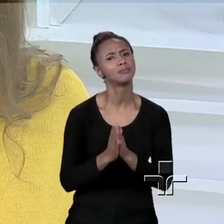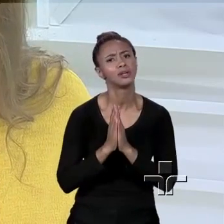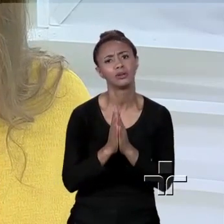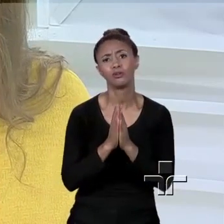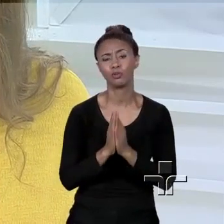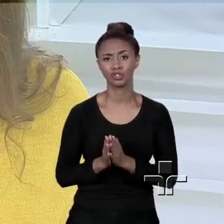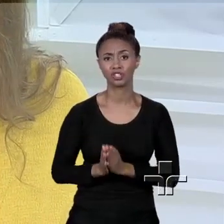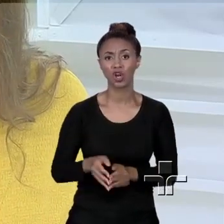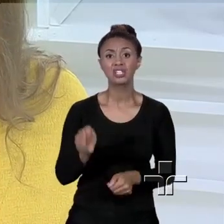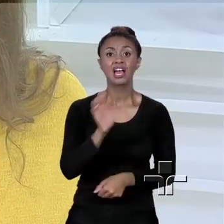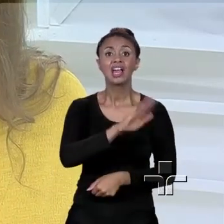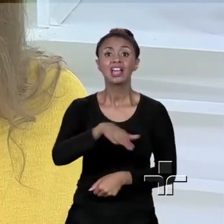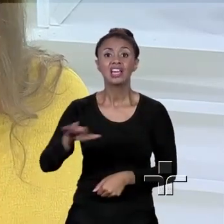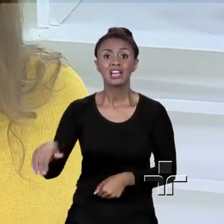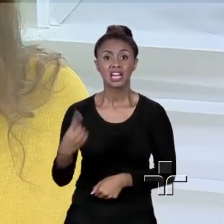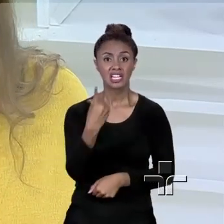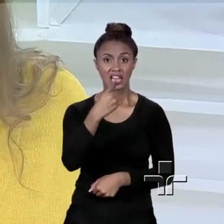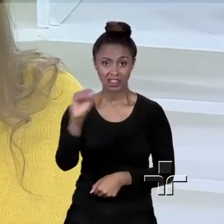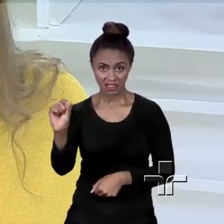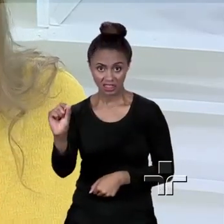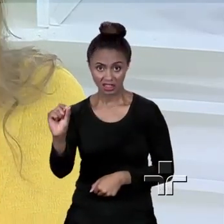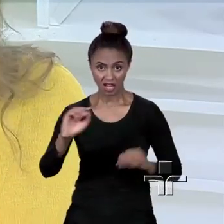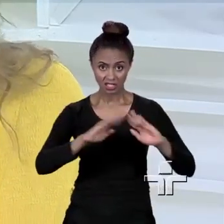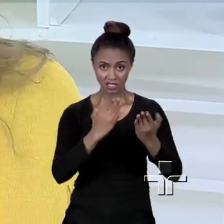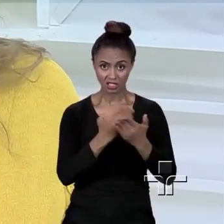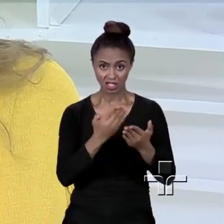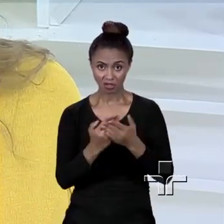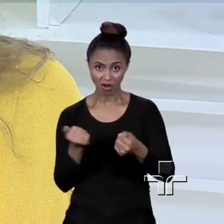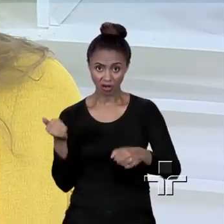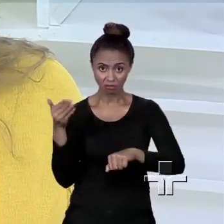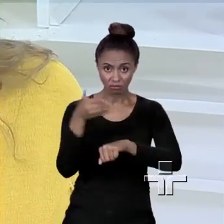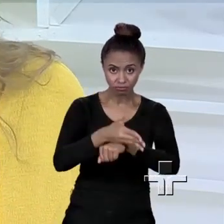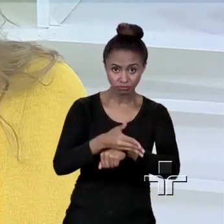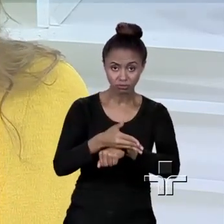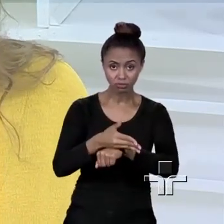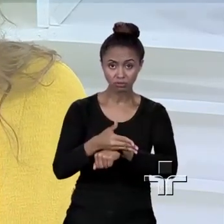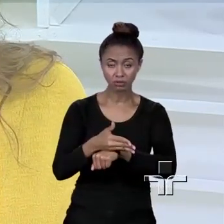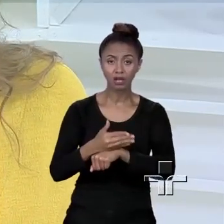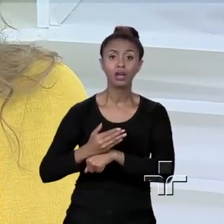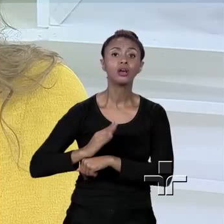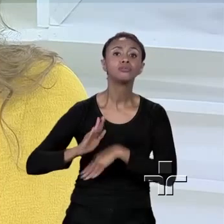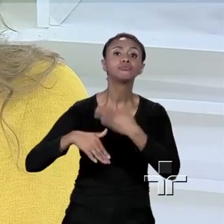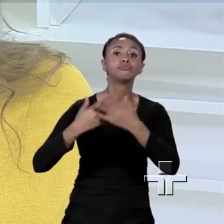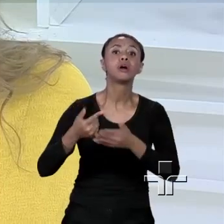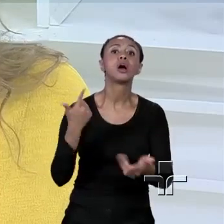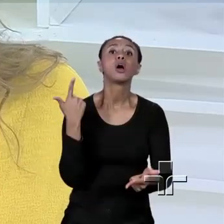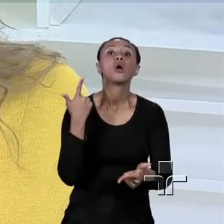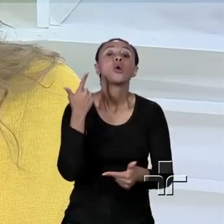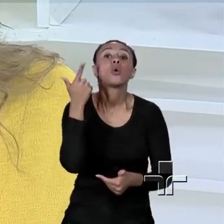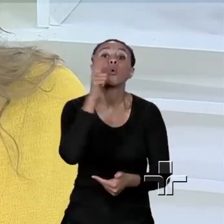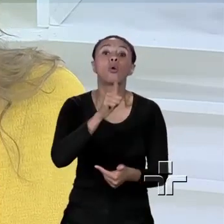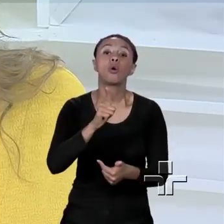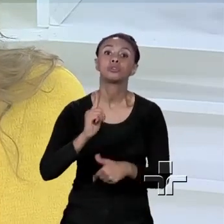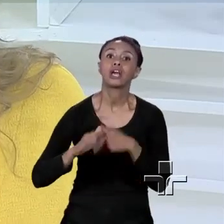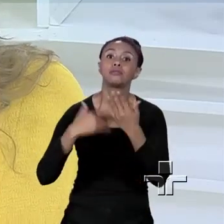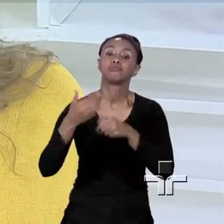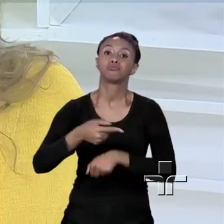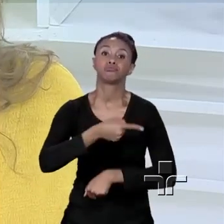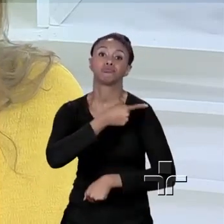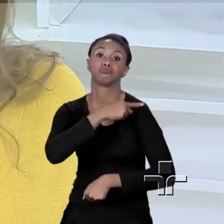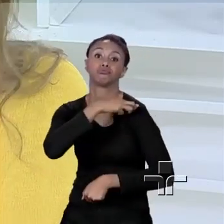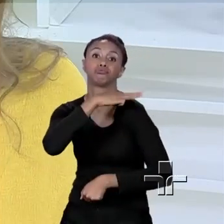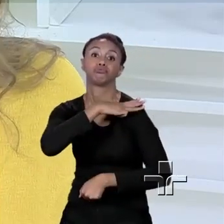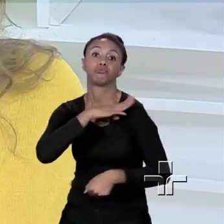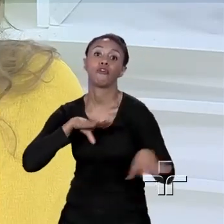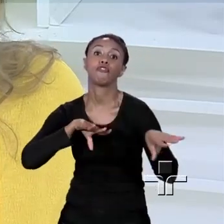no ensino brasileiro, só 5 chegam a completar o ensino médio. E dessas 5,